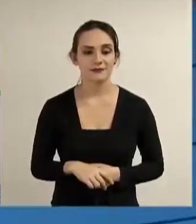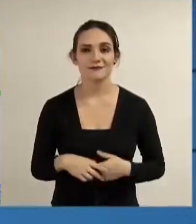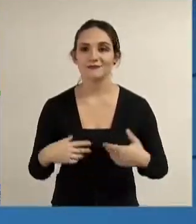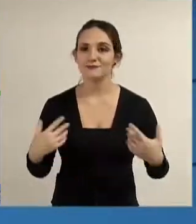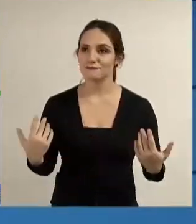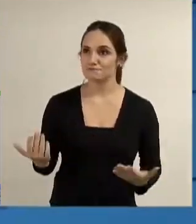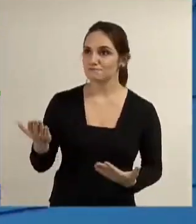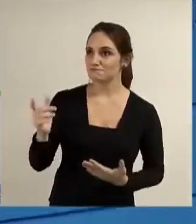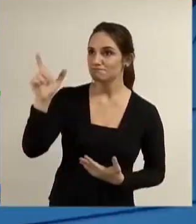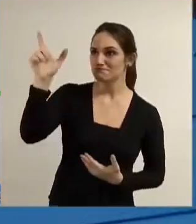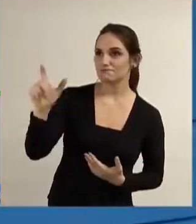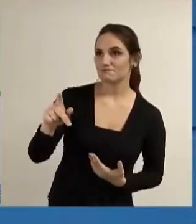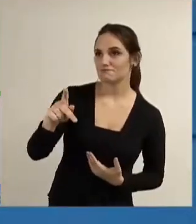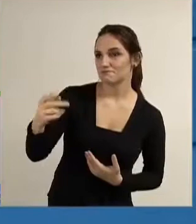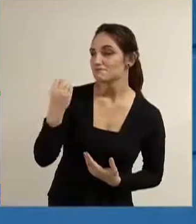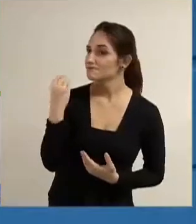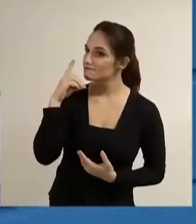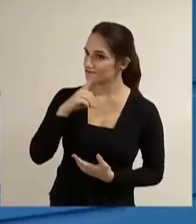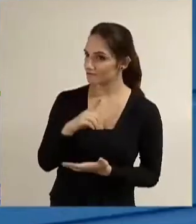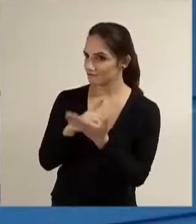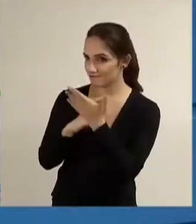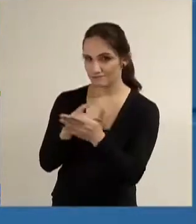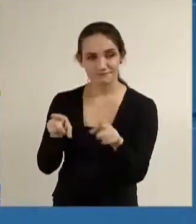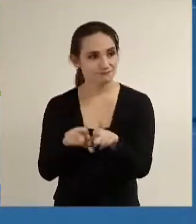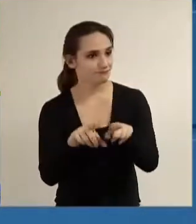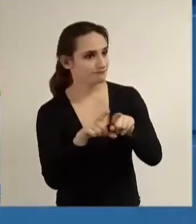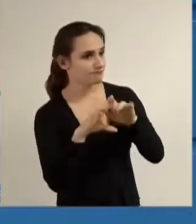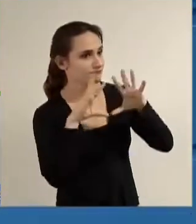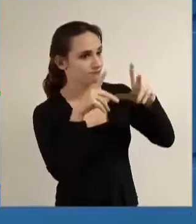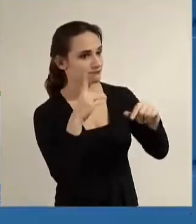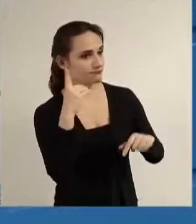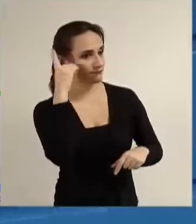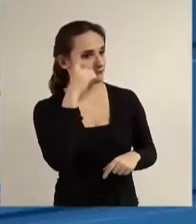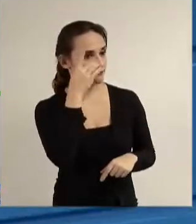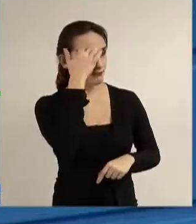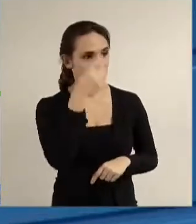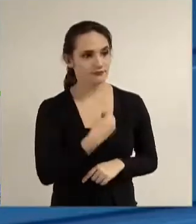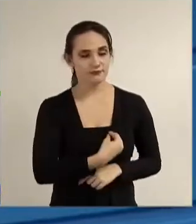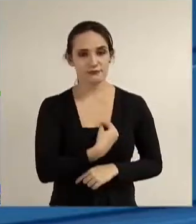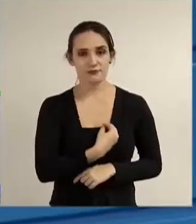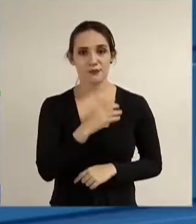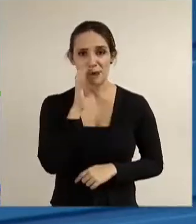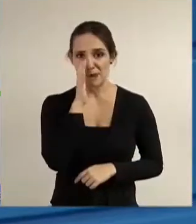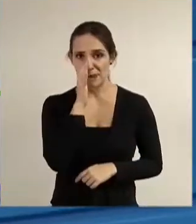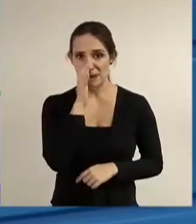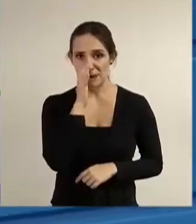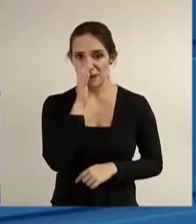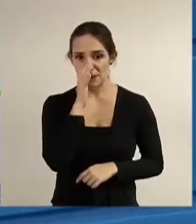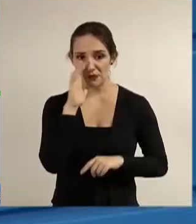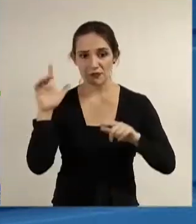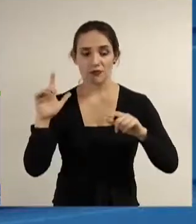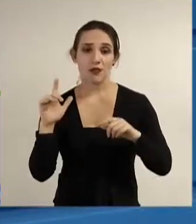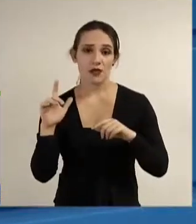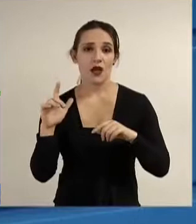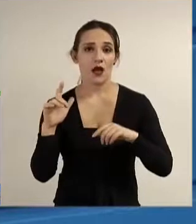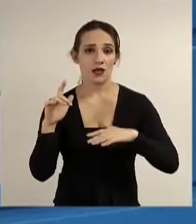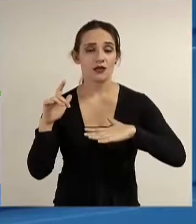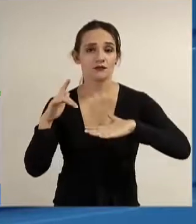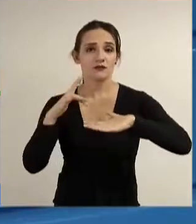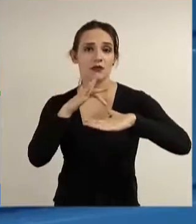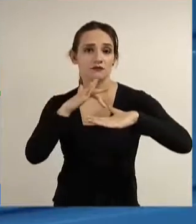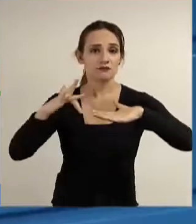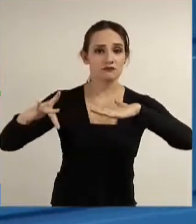Bom dia, senhor presidente, nobres deputados, público que nos assiste e nos acompanha pelas redes sociais.